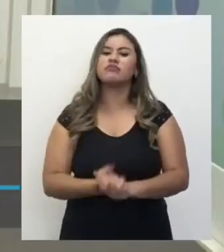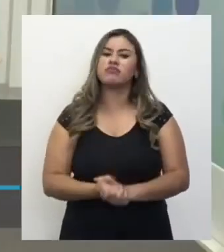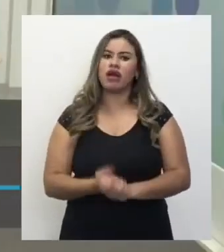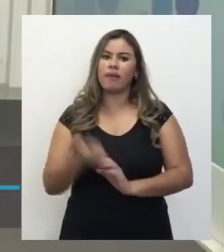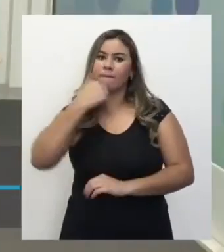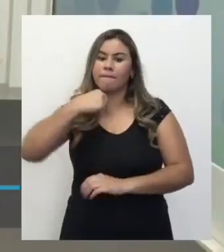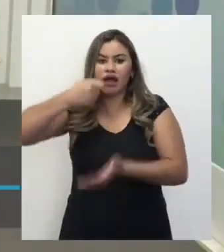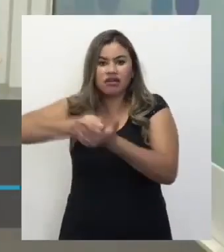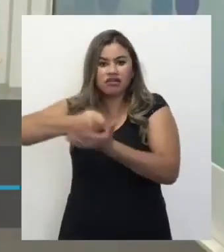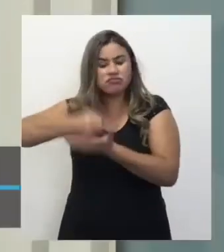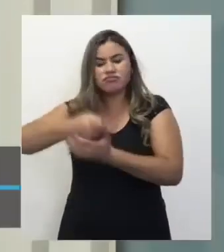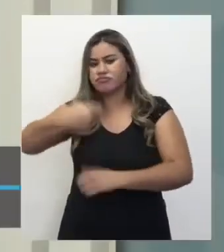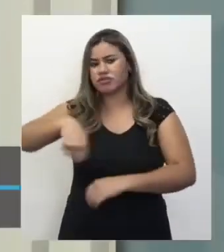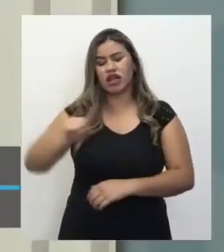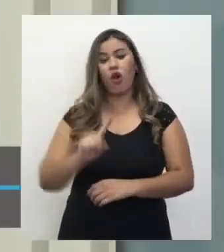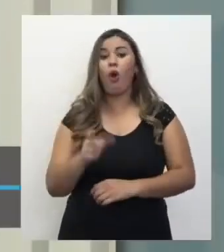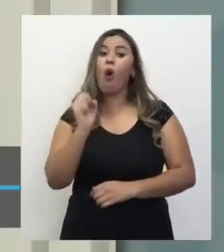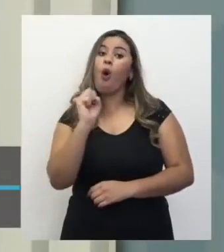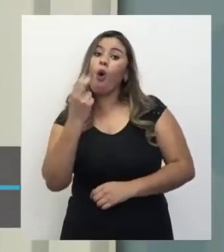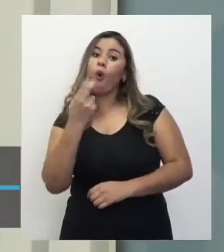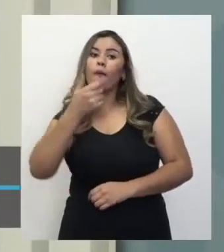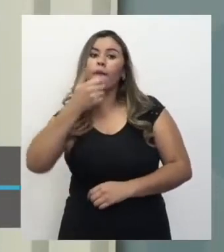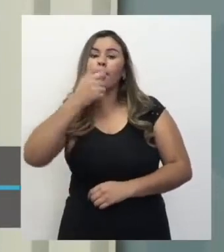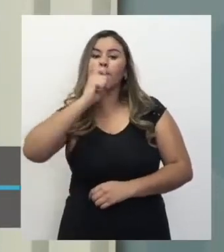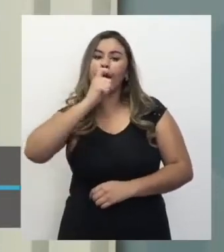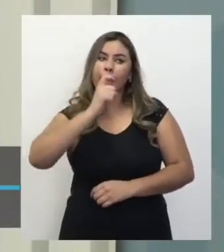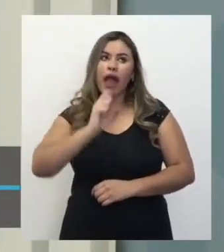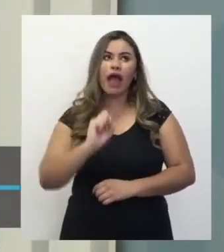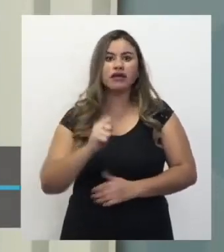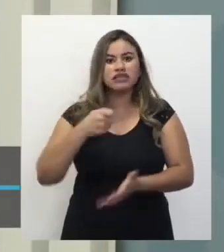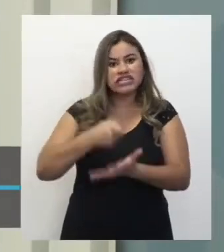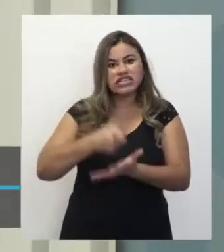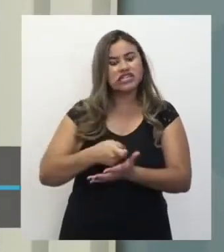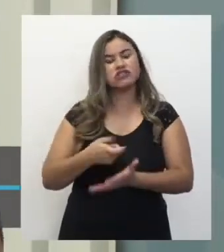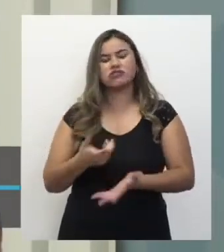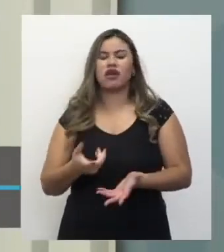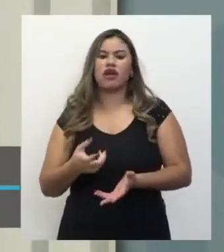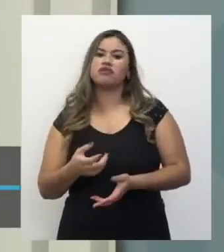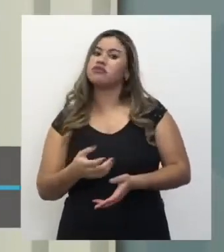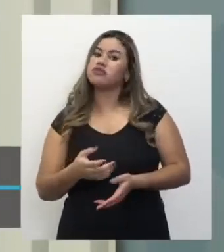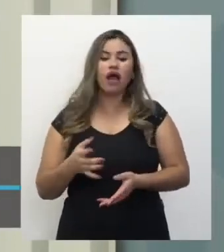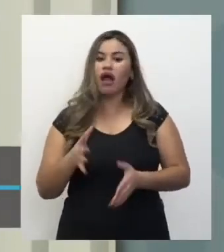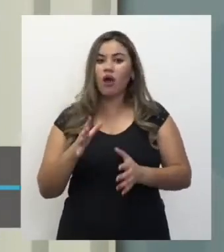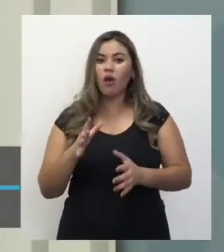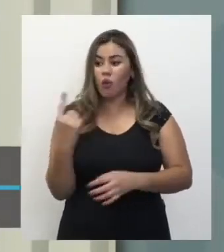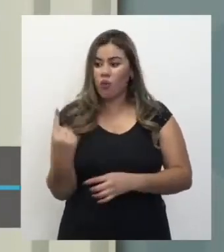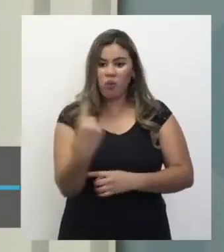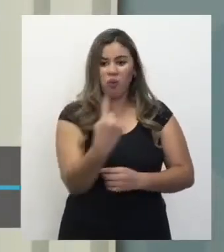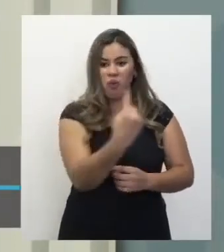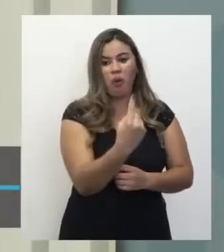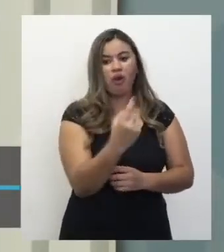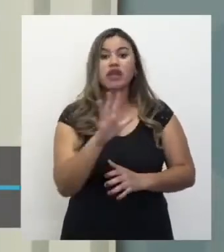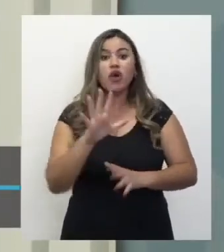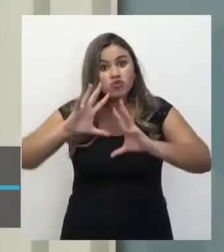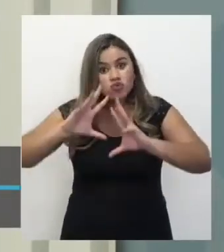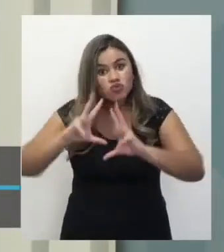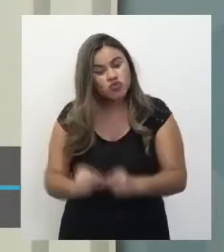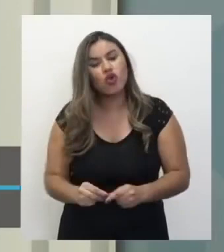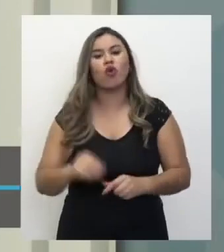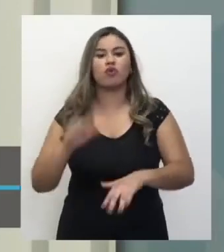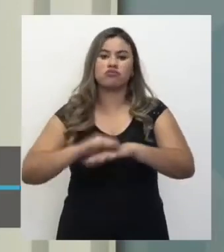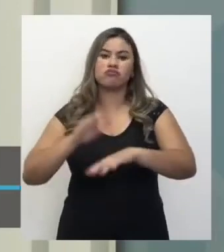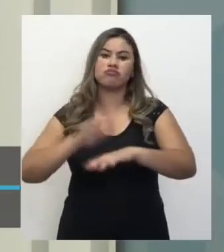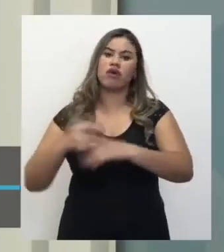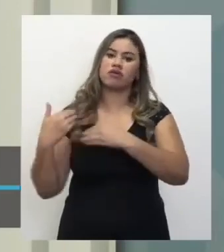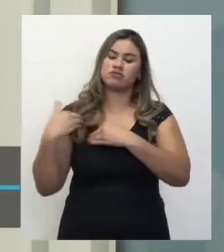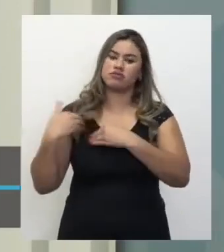mãe, verdade. Ou do pai, pai. ou da criança limpar a casa, não. Obrigação de todos, né? Guardar as devidas